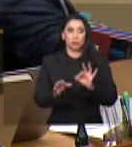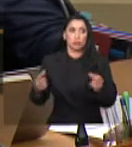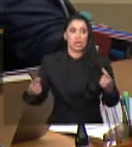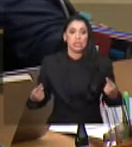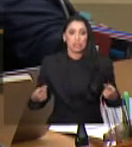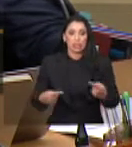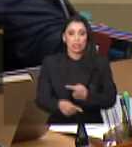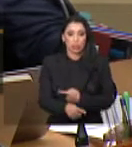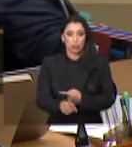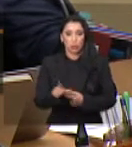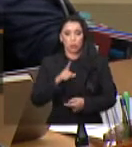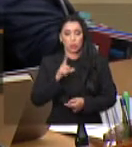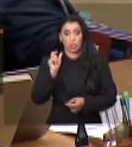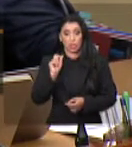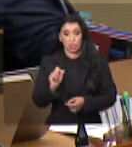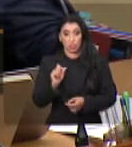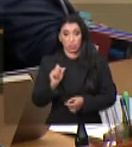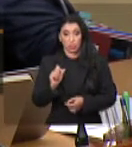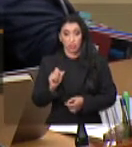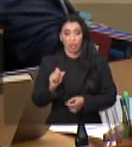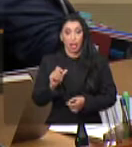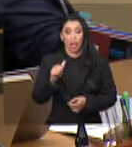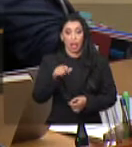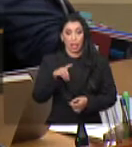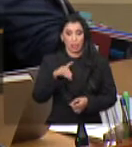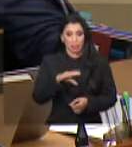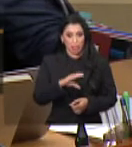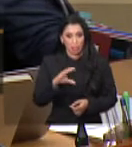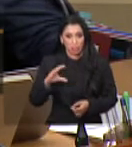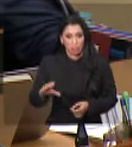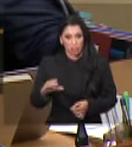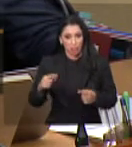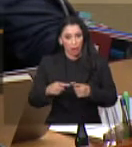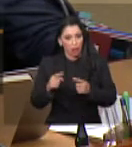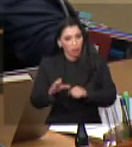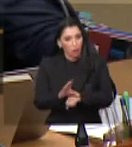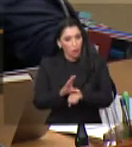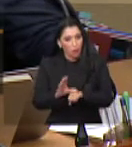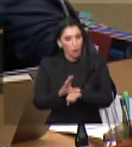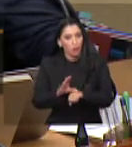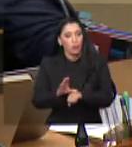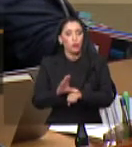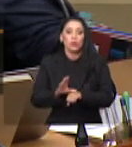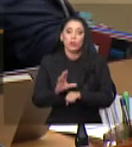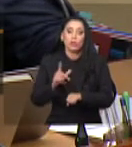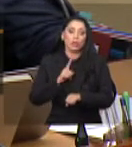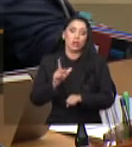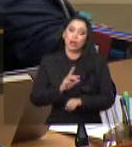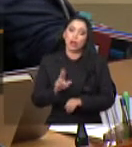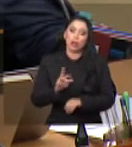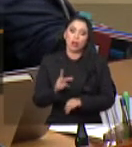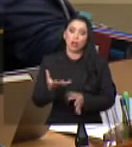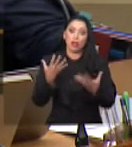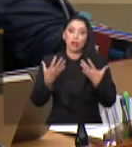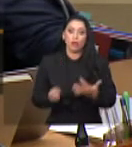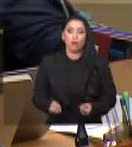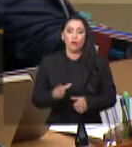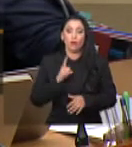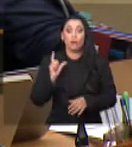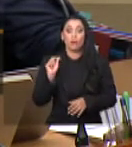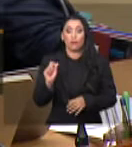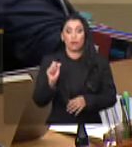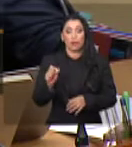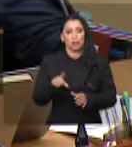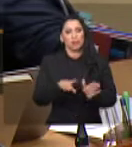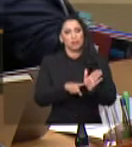culminaria por converter ação declaratória de constitucionalidade em um inadmissível um instrumento de